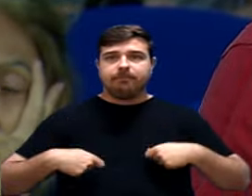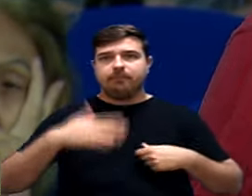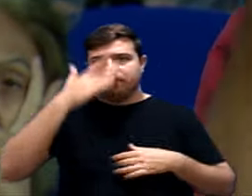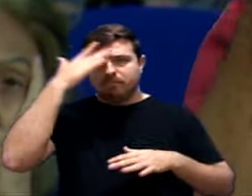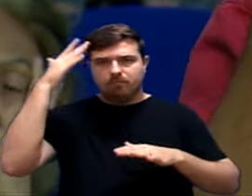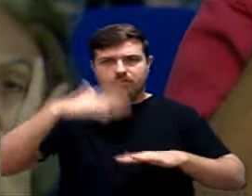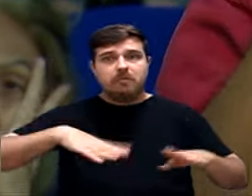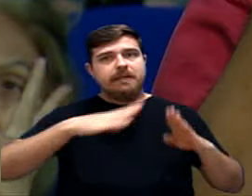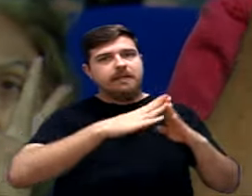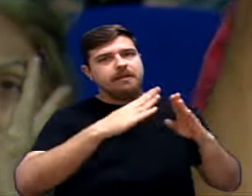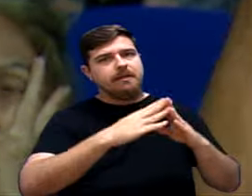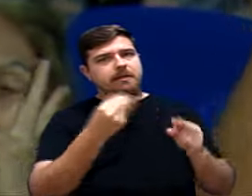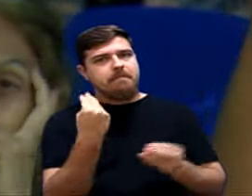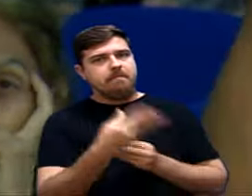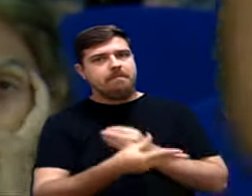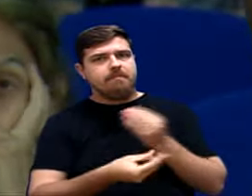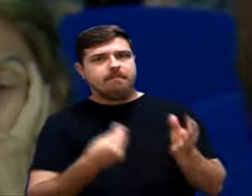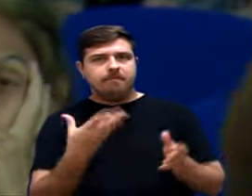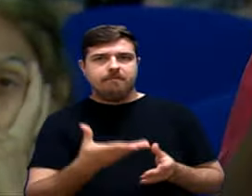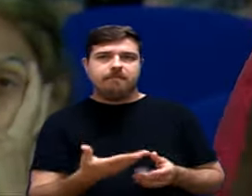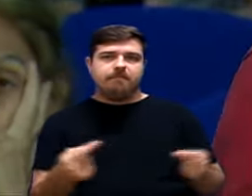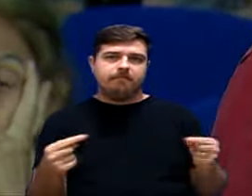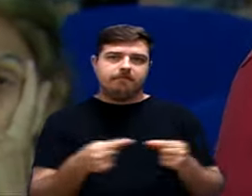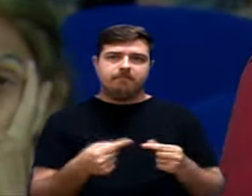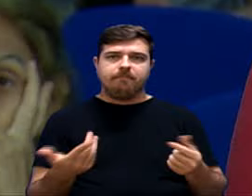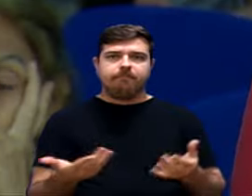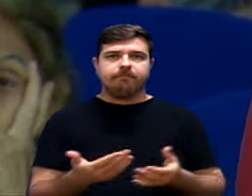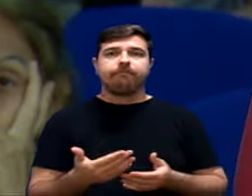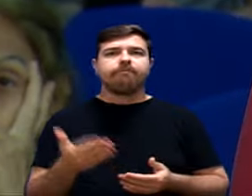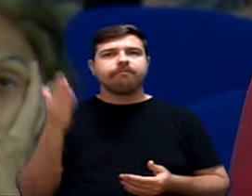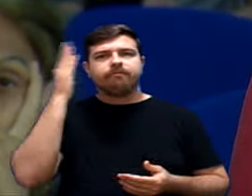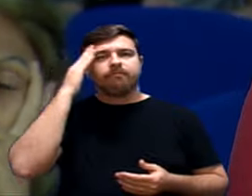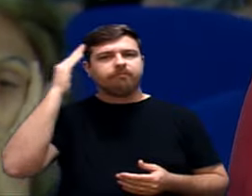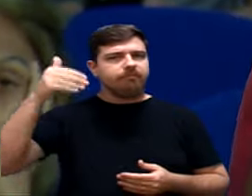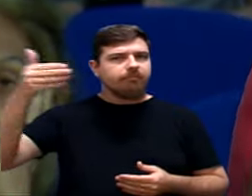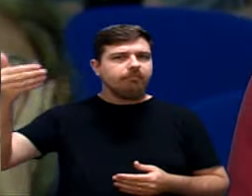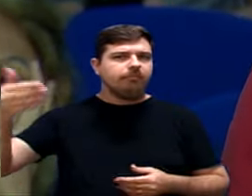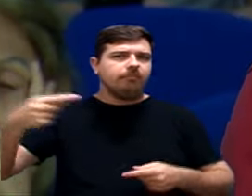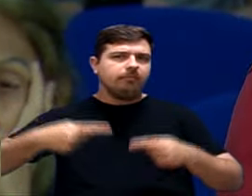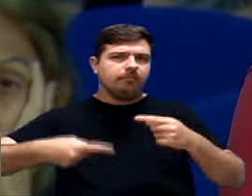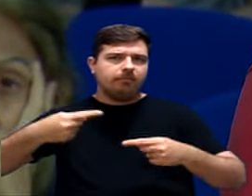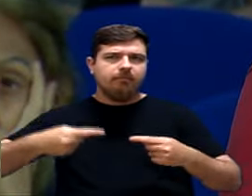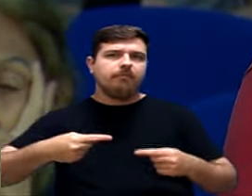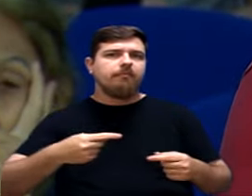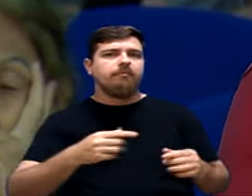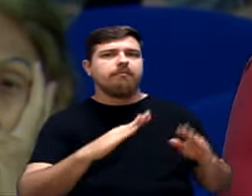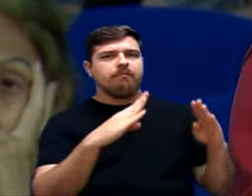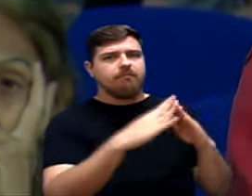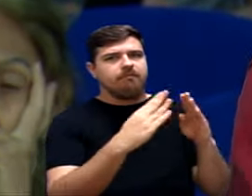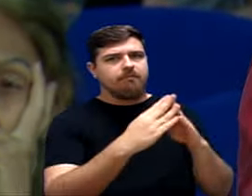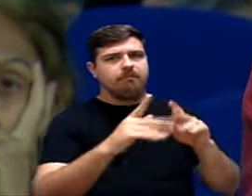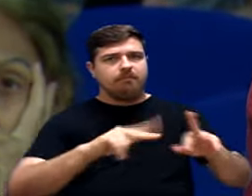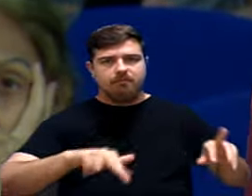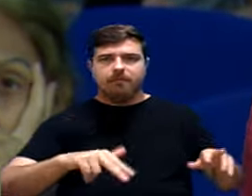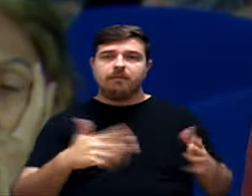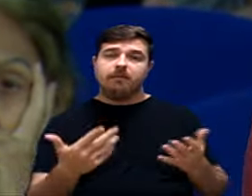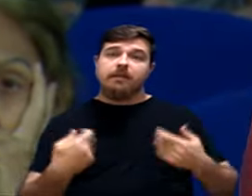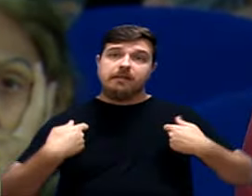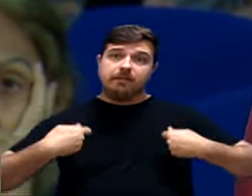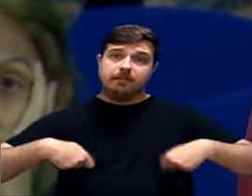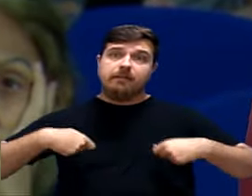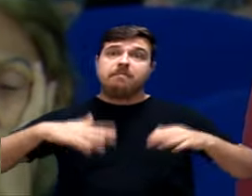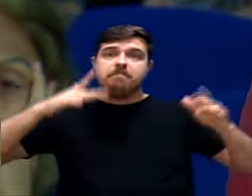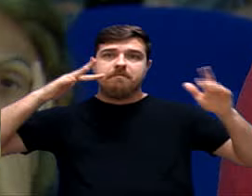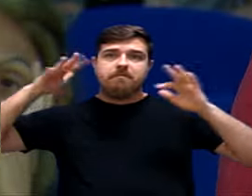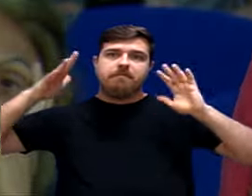pessoas obviamente eh eh a política de moradia ela vai ser discutida depois da definição do plano diretor entendo mas acho que isso precisa ser